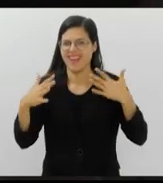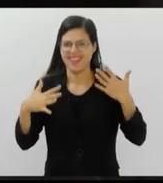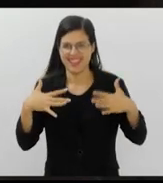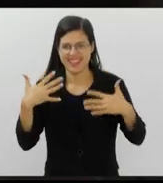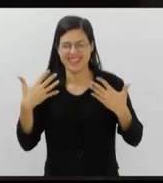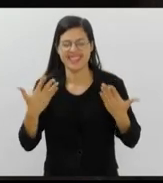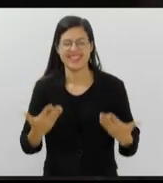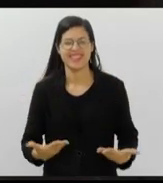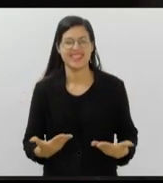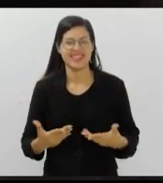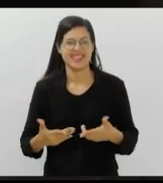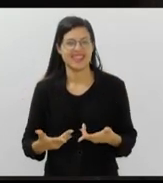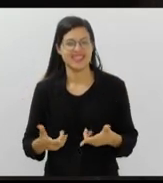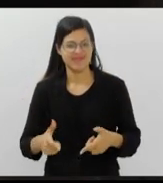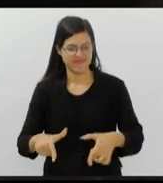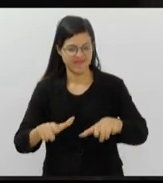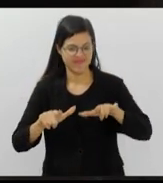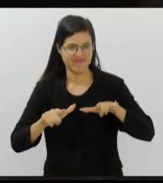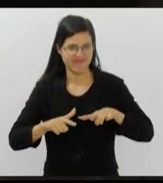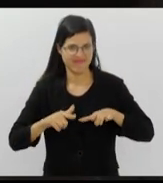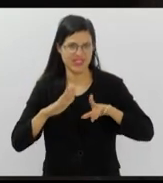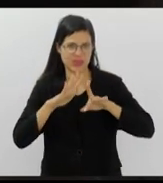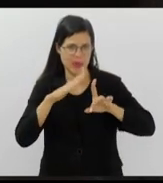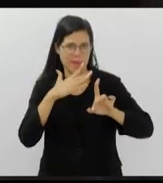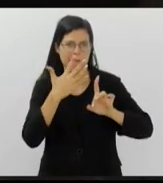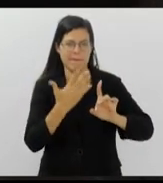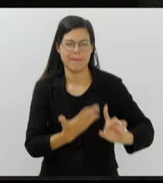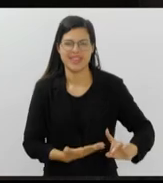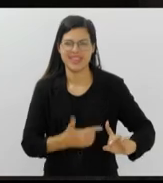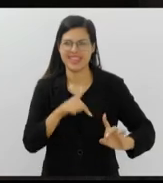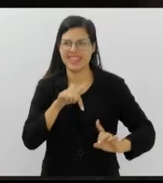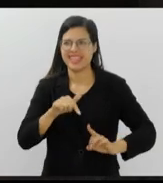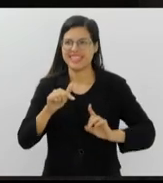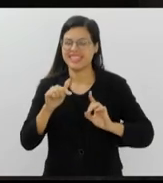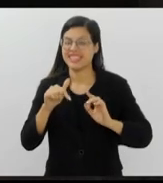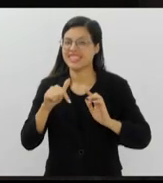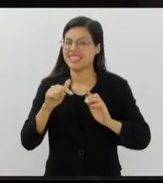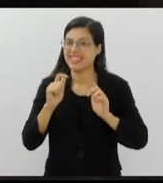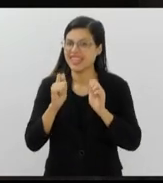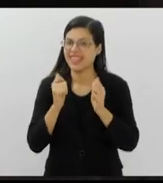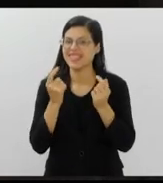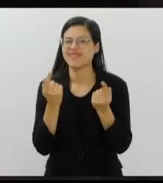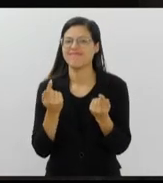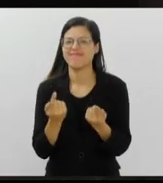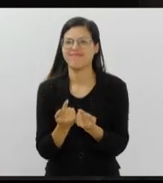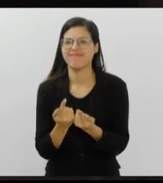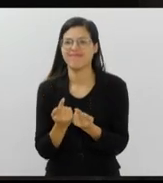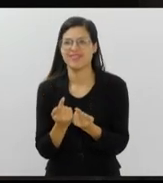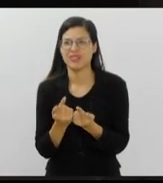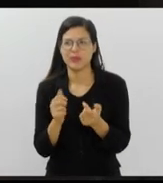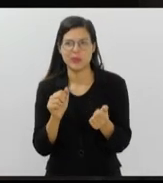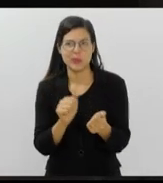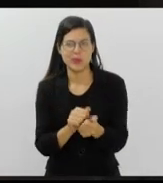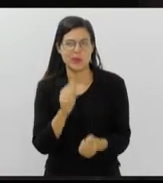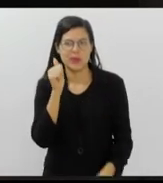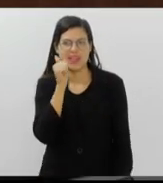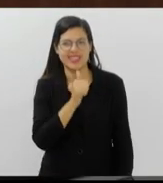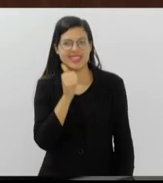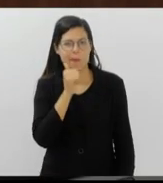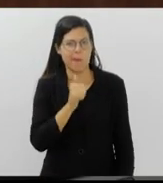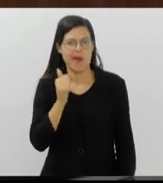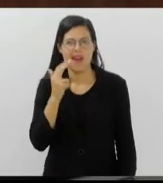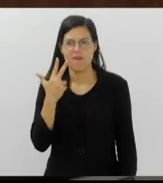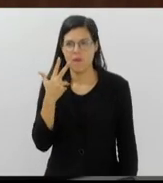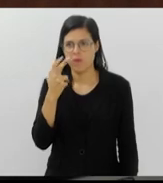hoje esta homenagem nesta Casa da Liberdade, juntamente com essas mulheres